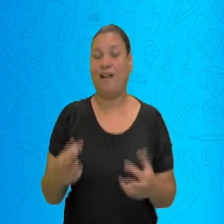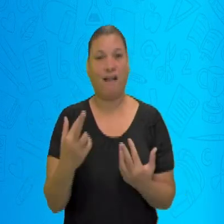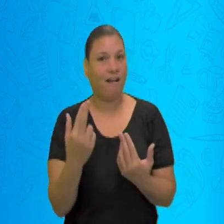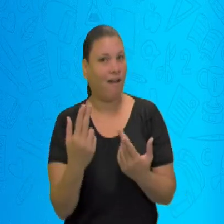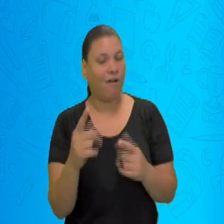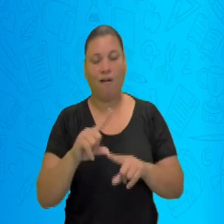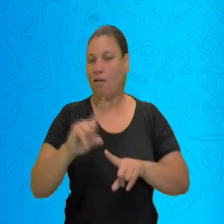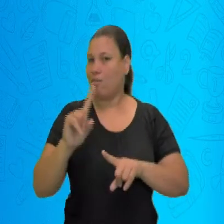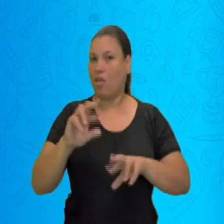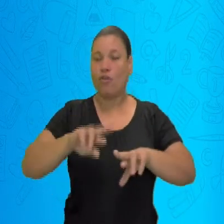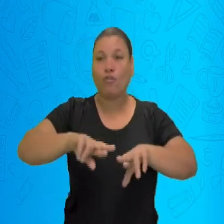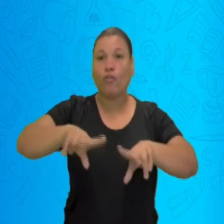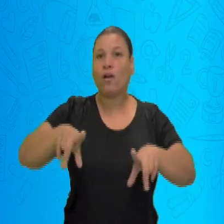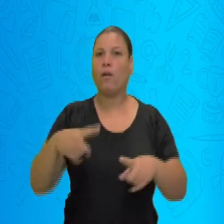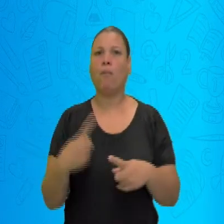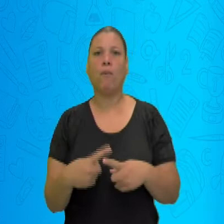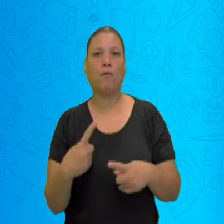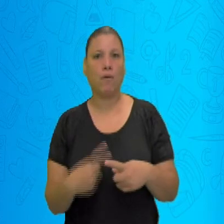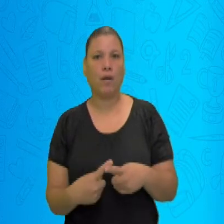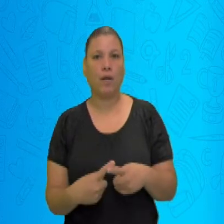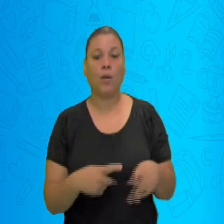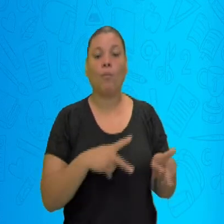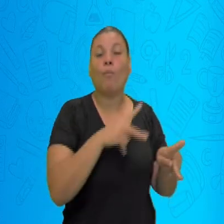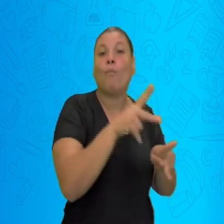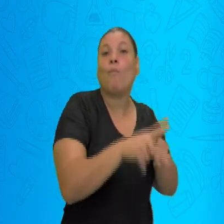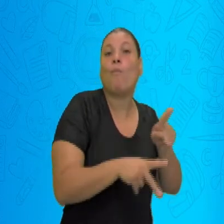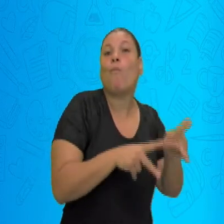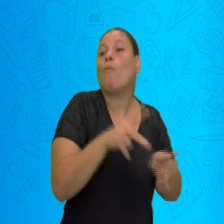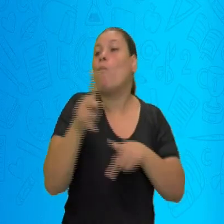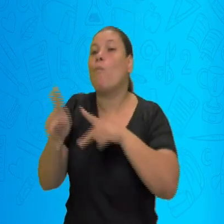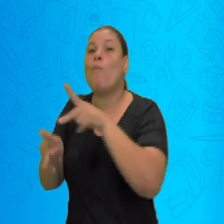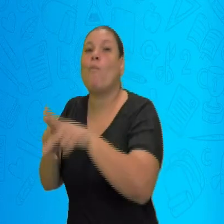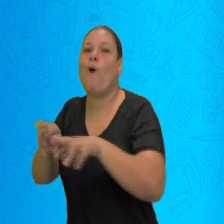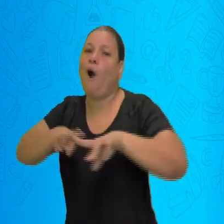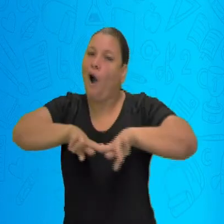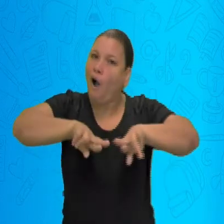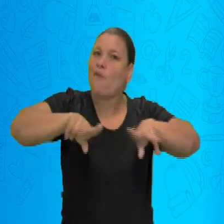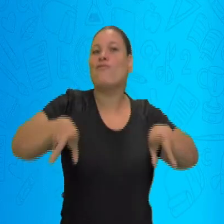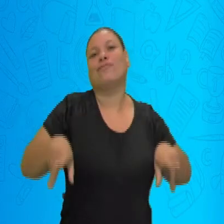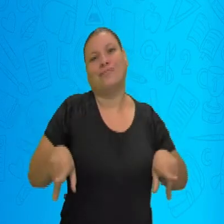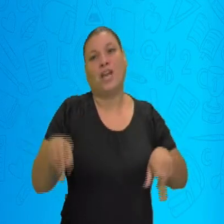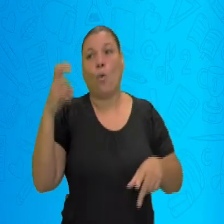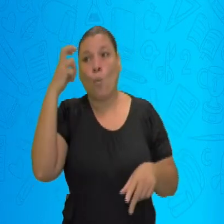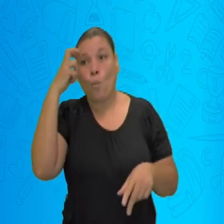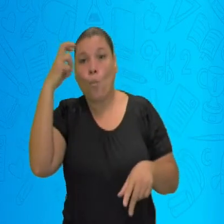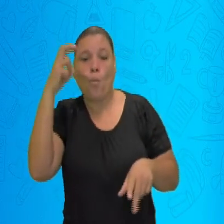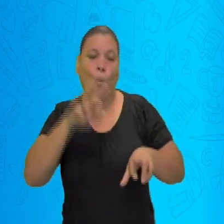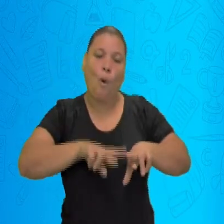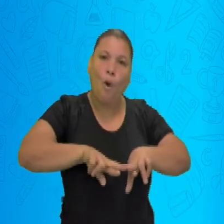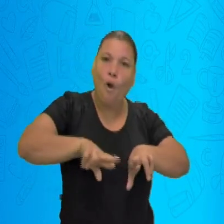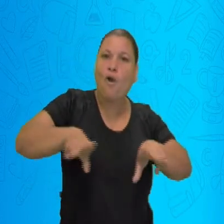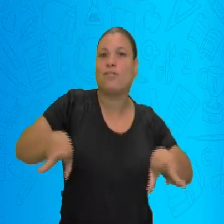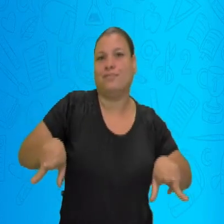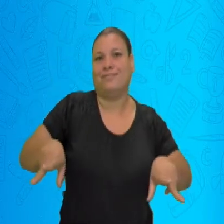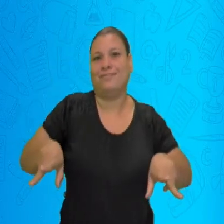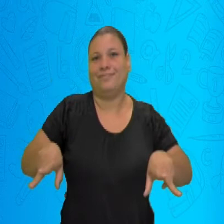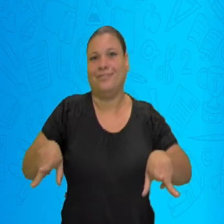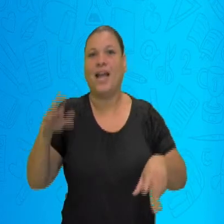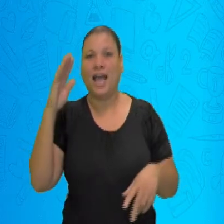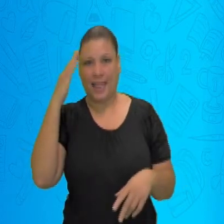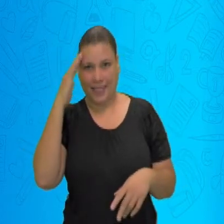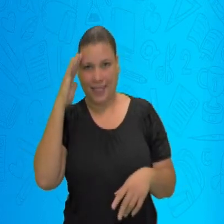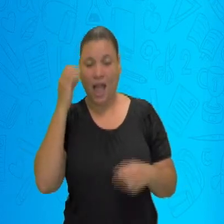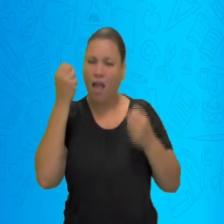somos colonizados por portugueses. Ok? Temos o francês, língua